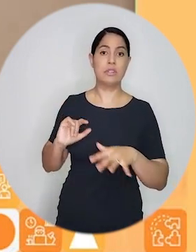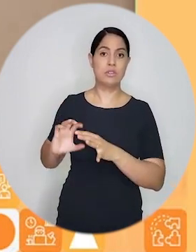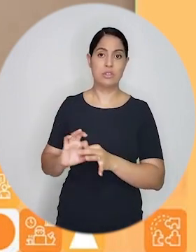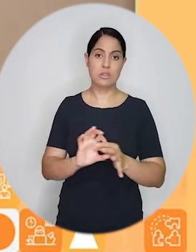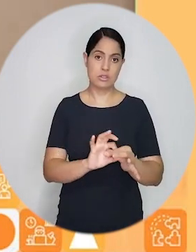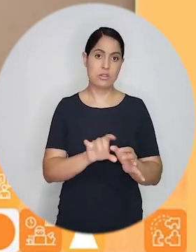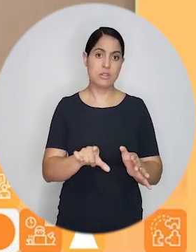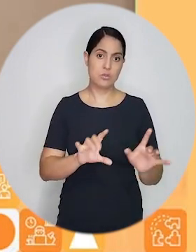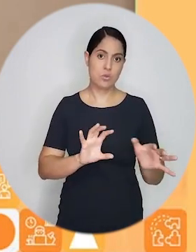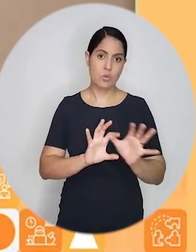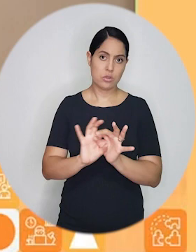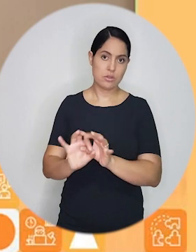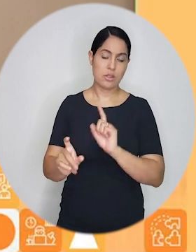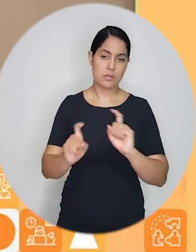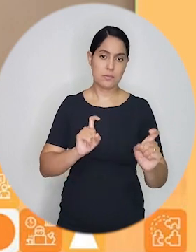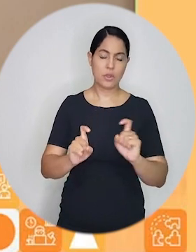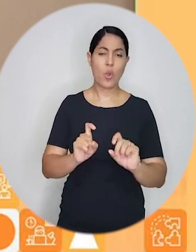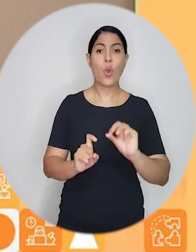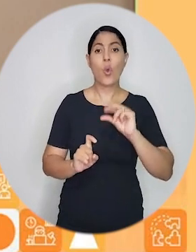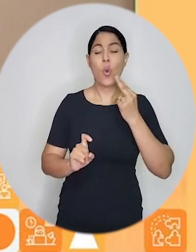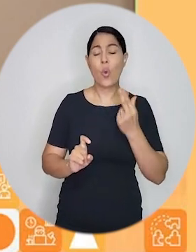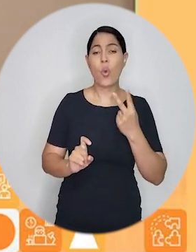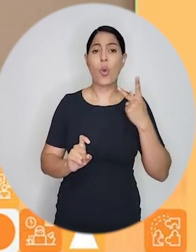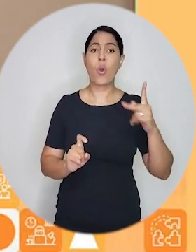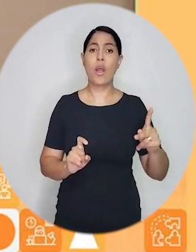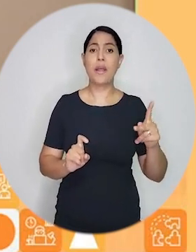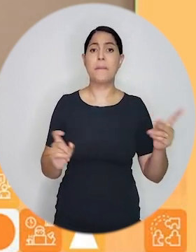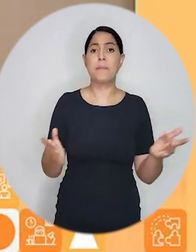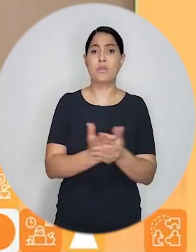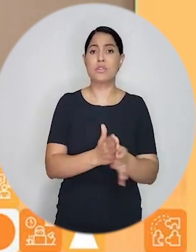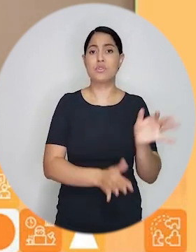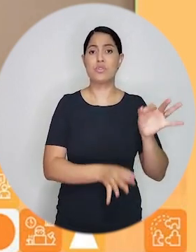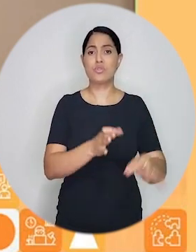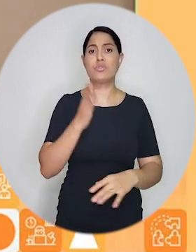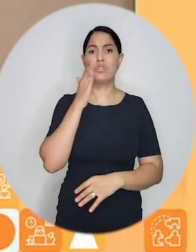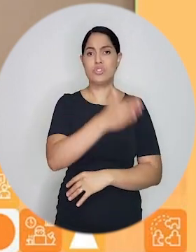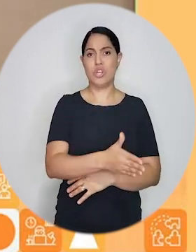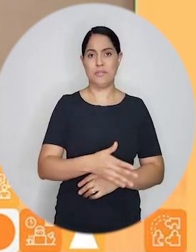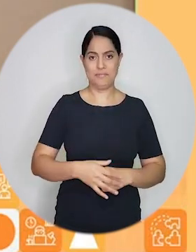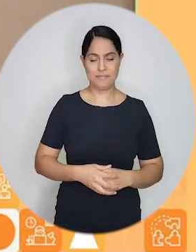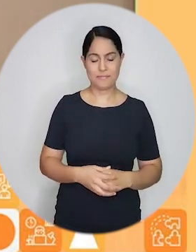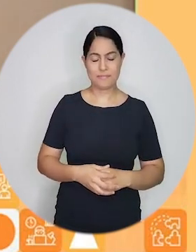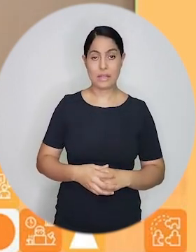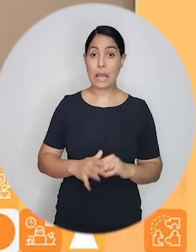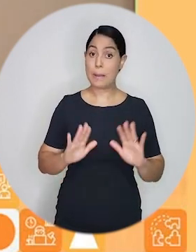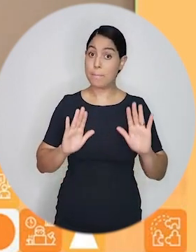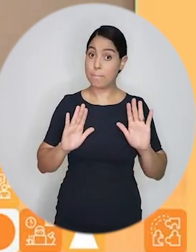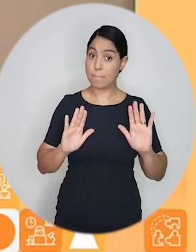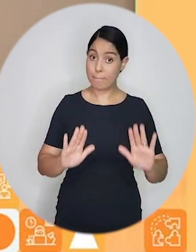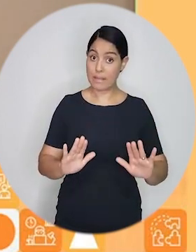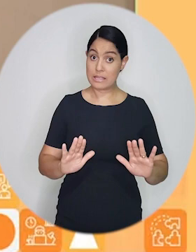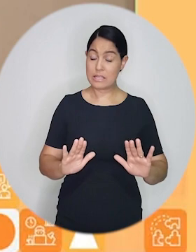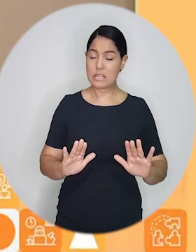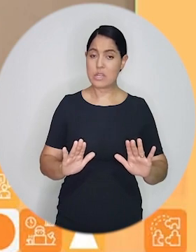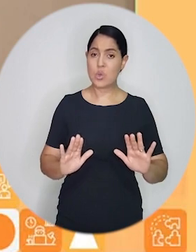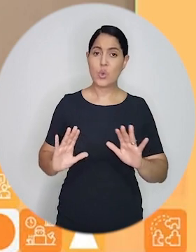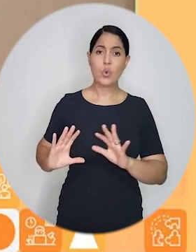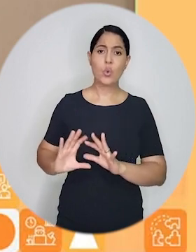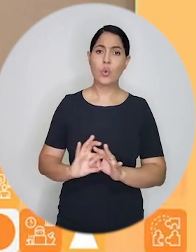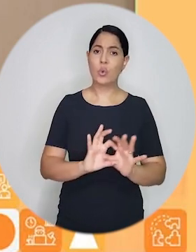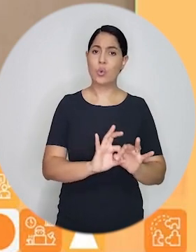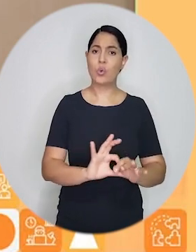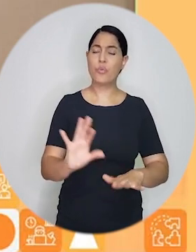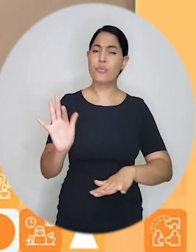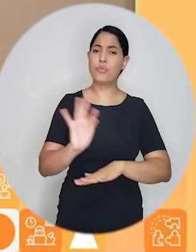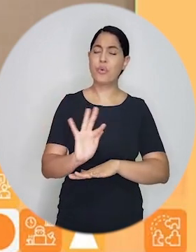aí eu chamo de uma impugnação administrativa. Ou então ele pode simplesmente também judicializar, né. Mas, com relação